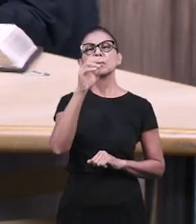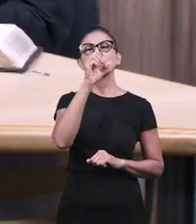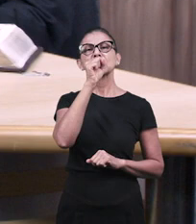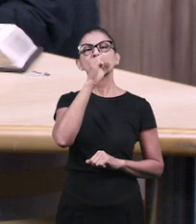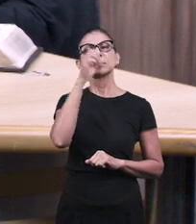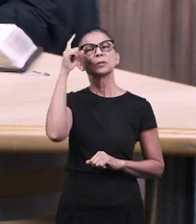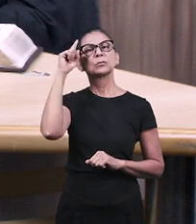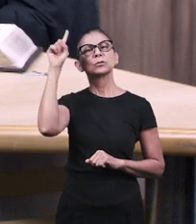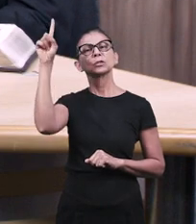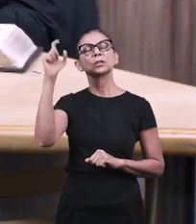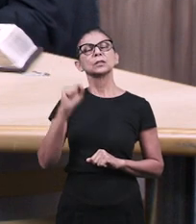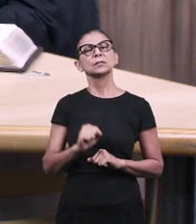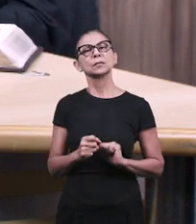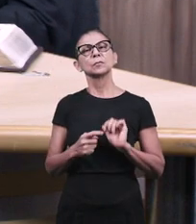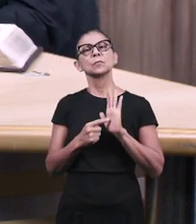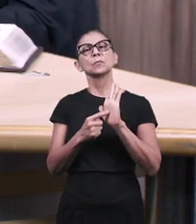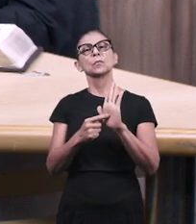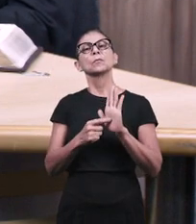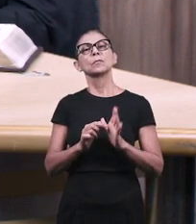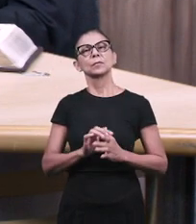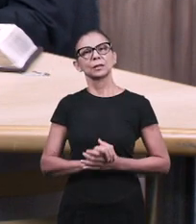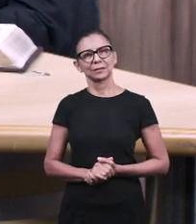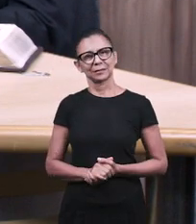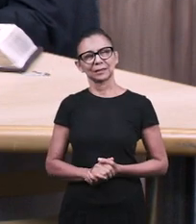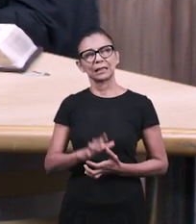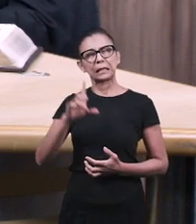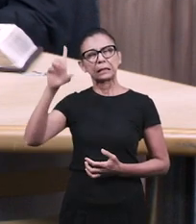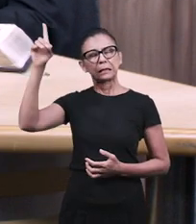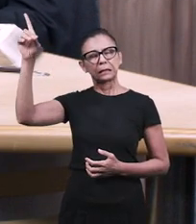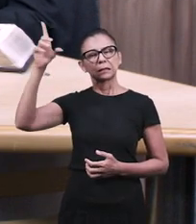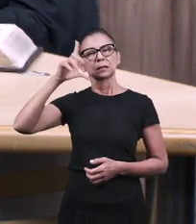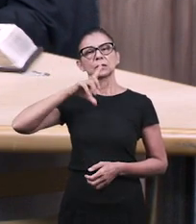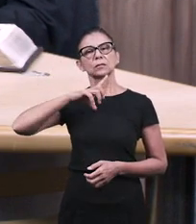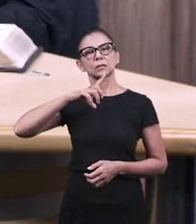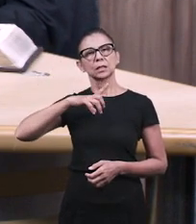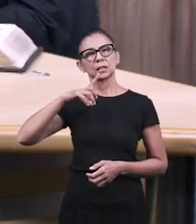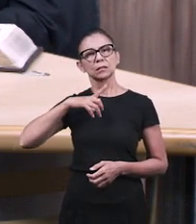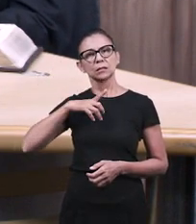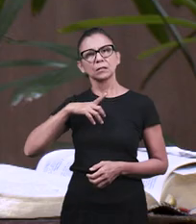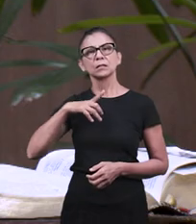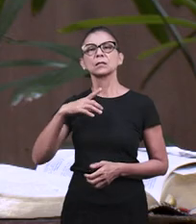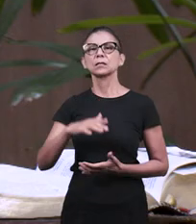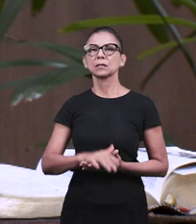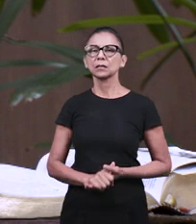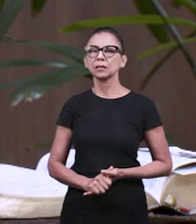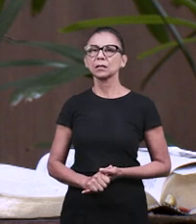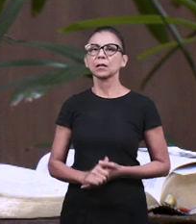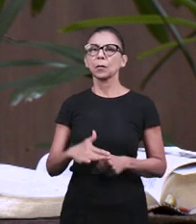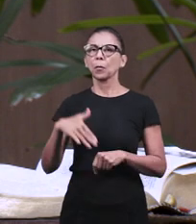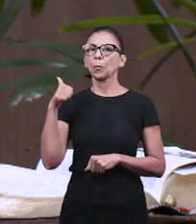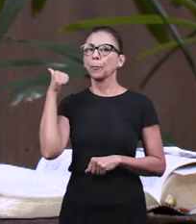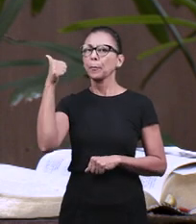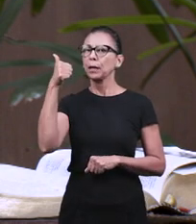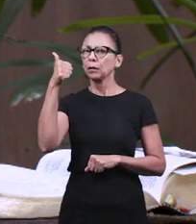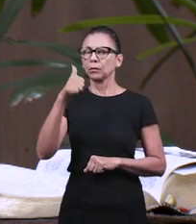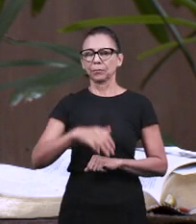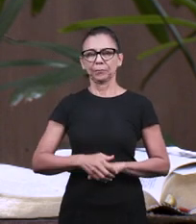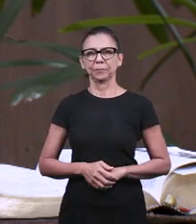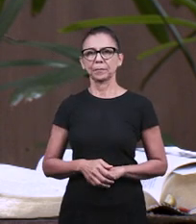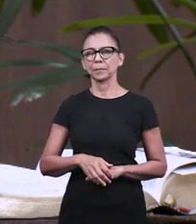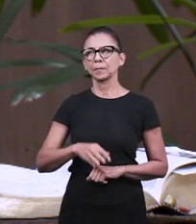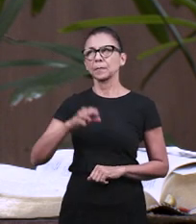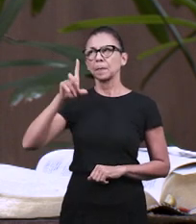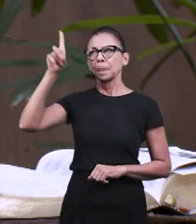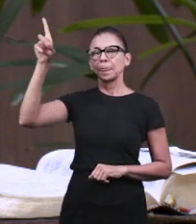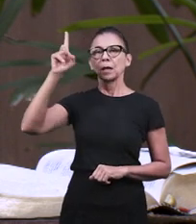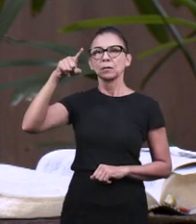figura, não é? Mostrando que Deus tem algo muito mais poderoso para nós, ou seja, ele é o